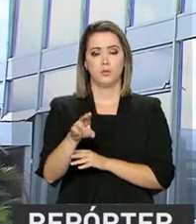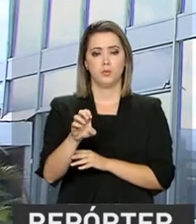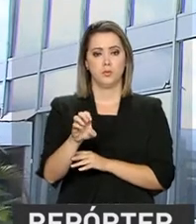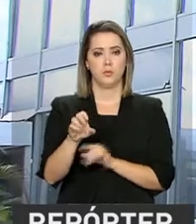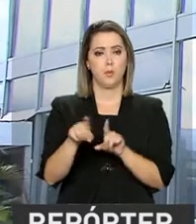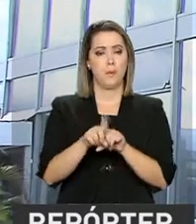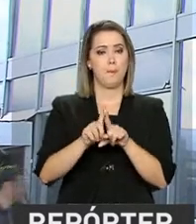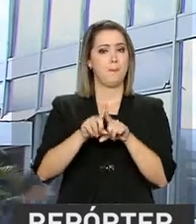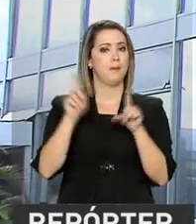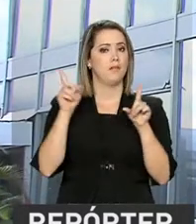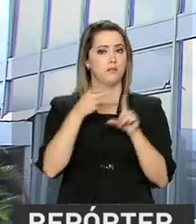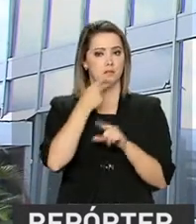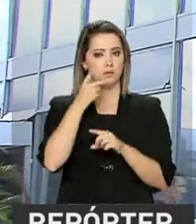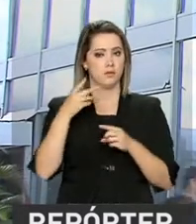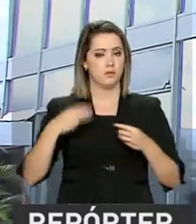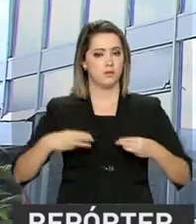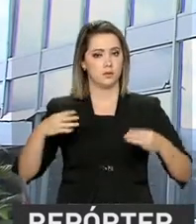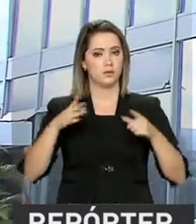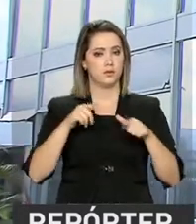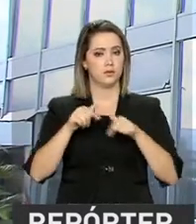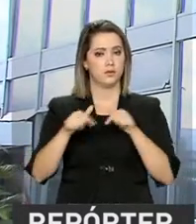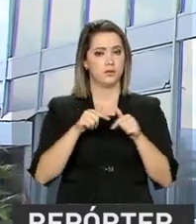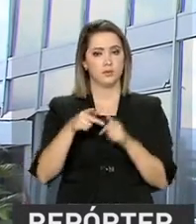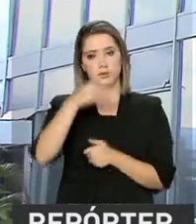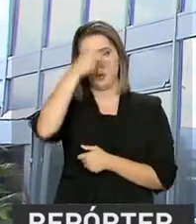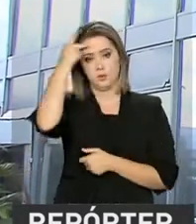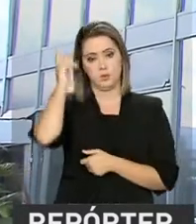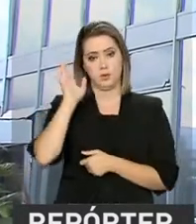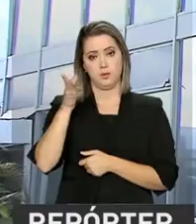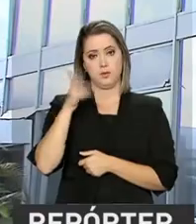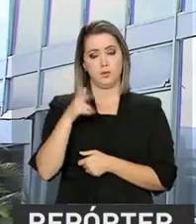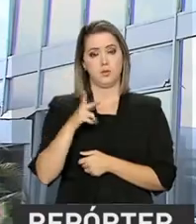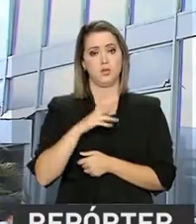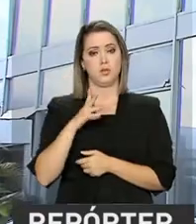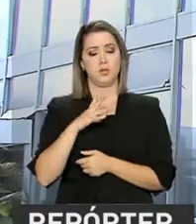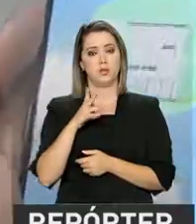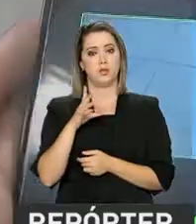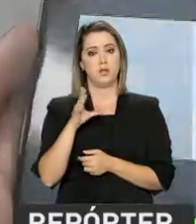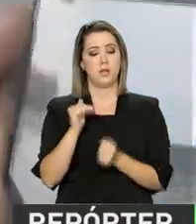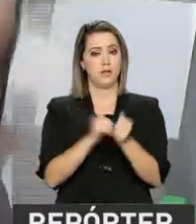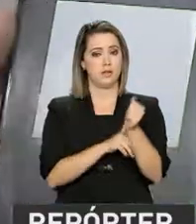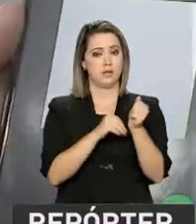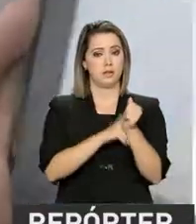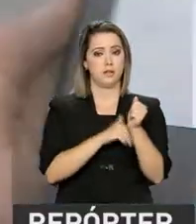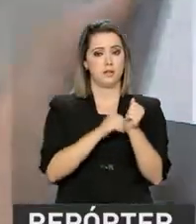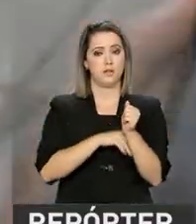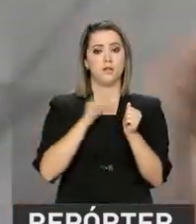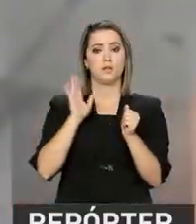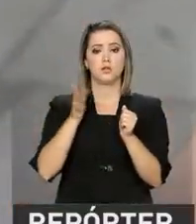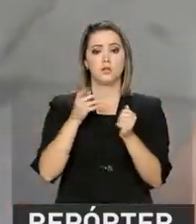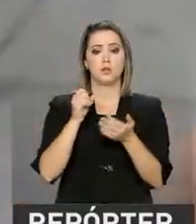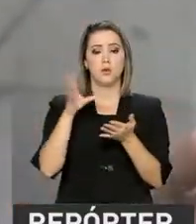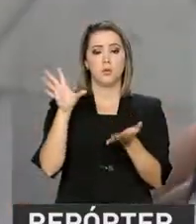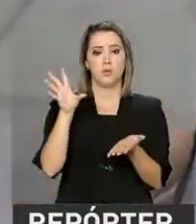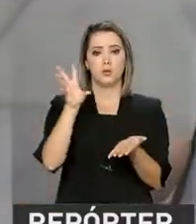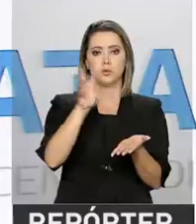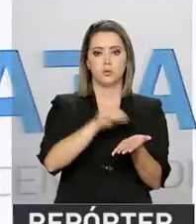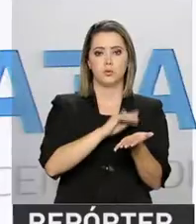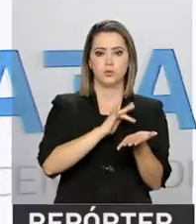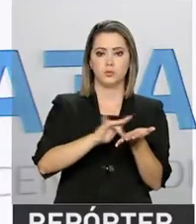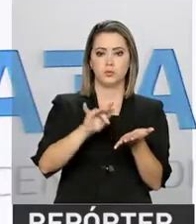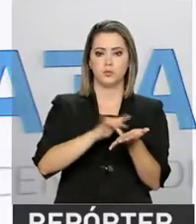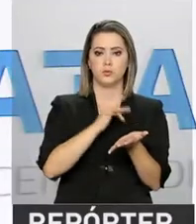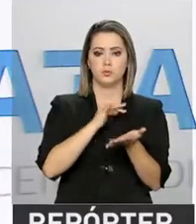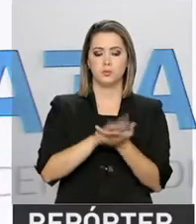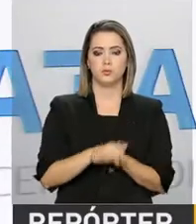mas segundo o ministério do trabalho quem possui o código de segurança necessário já pode baixar o aplicativo a